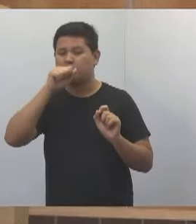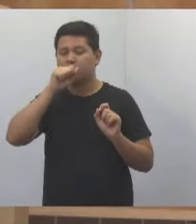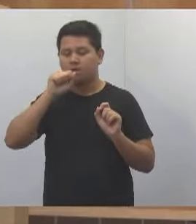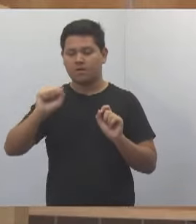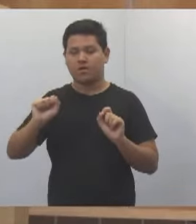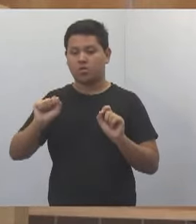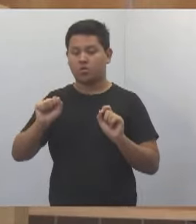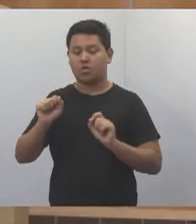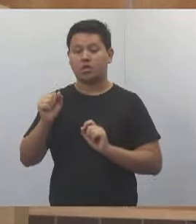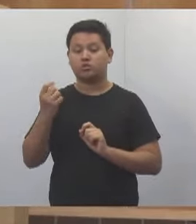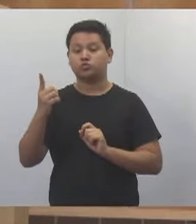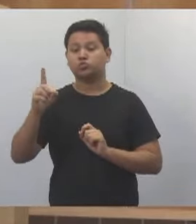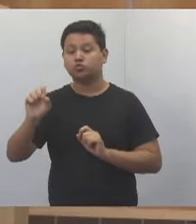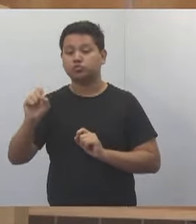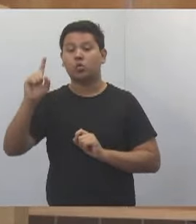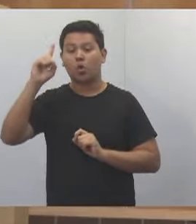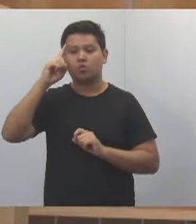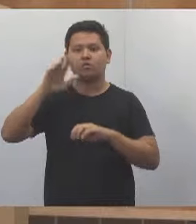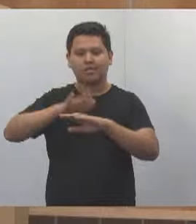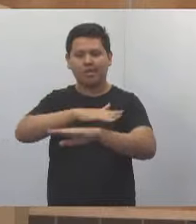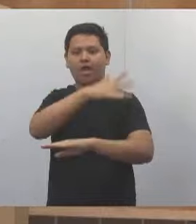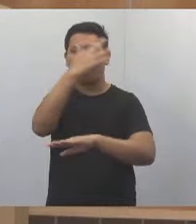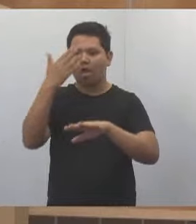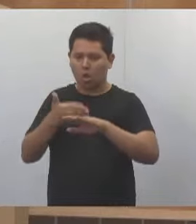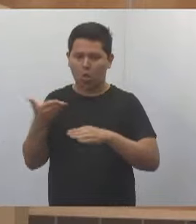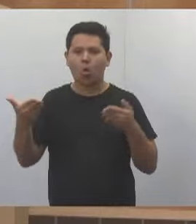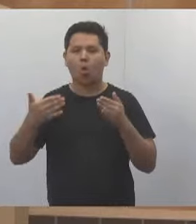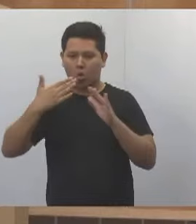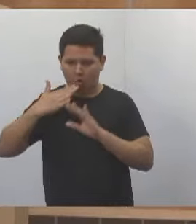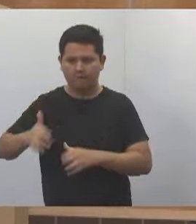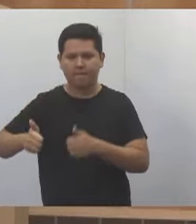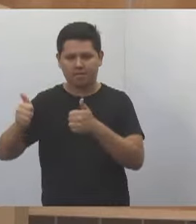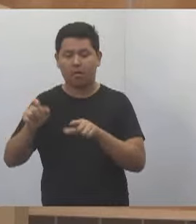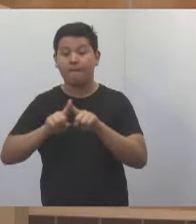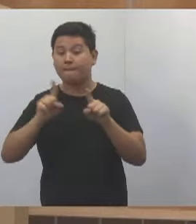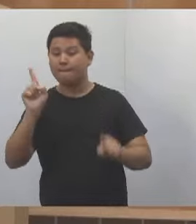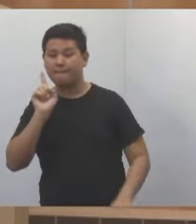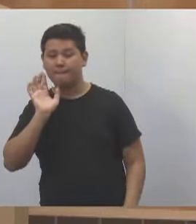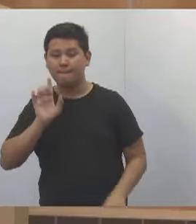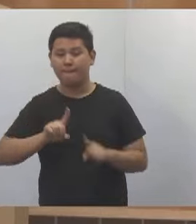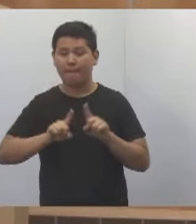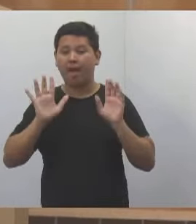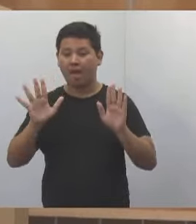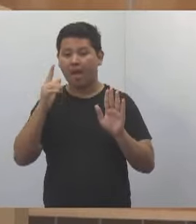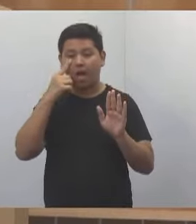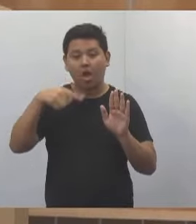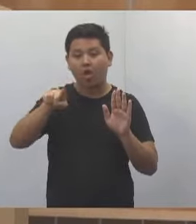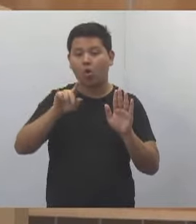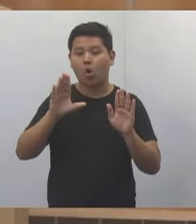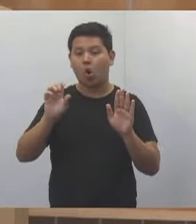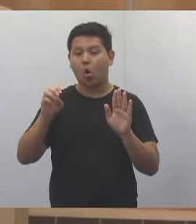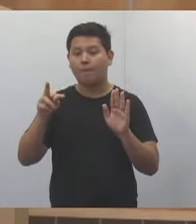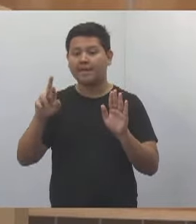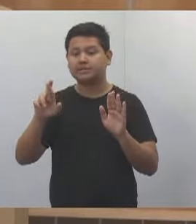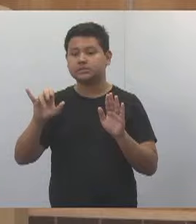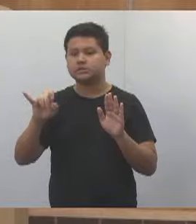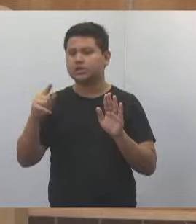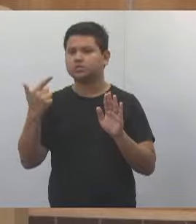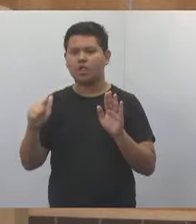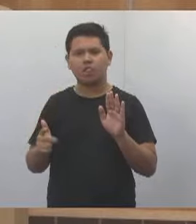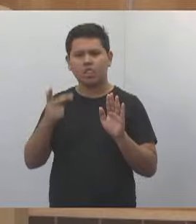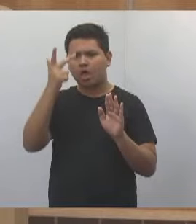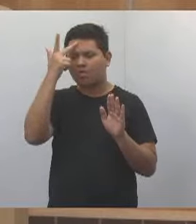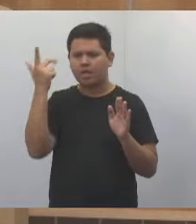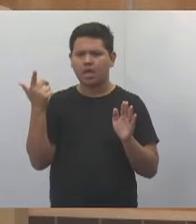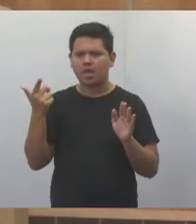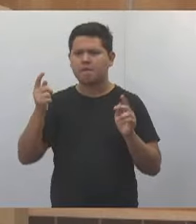Deus, 18 dias, está super bem hoje. Mas você imagina o comerciante, o comerciário, que não tem alternativa,